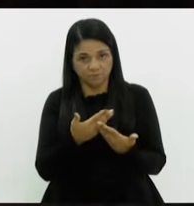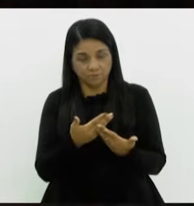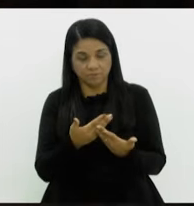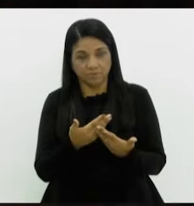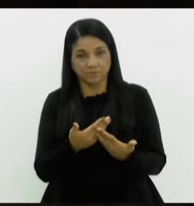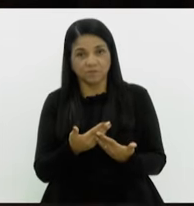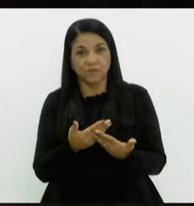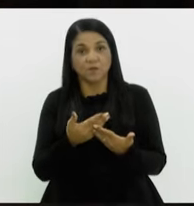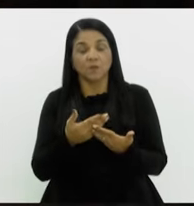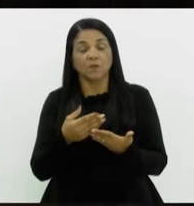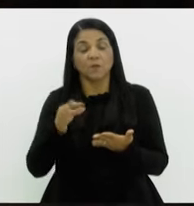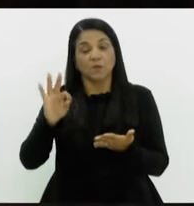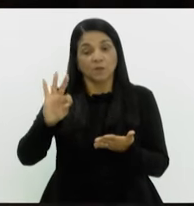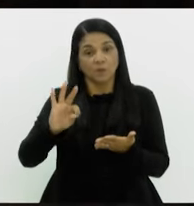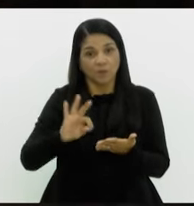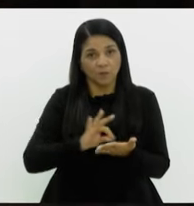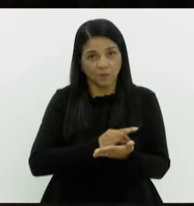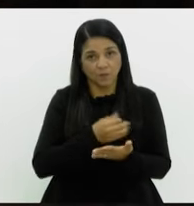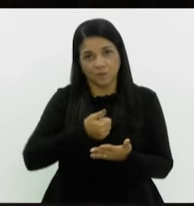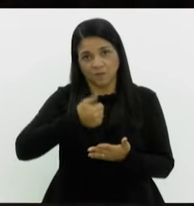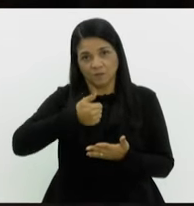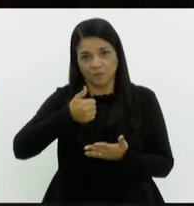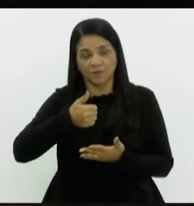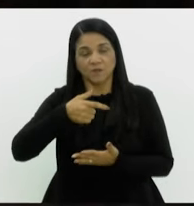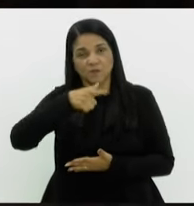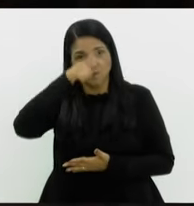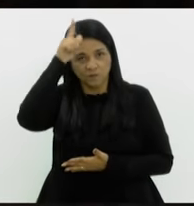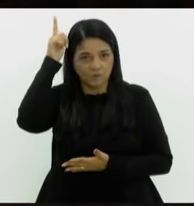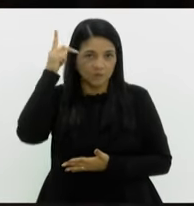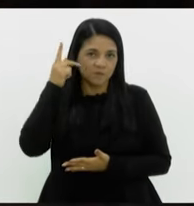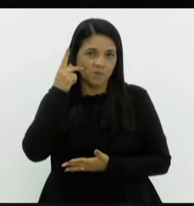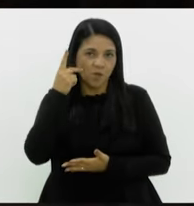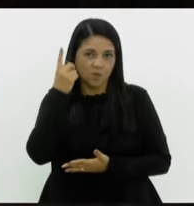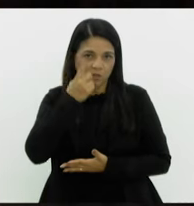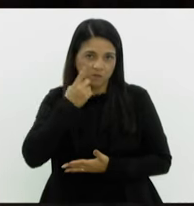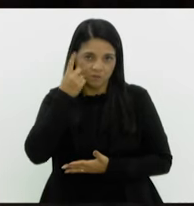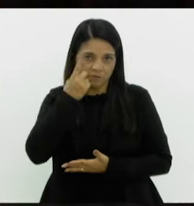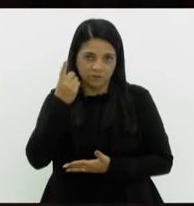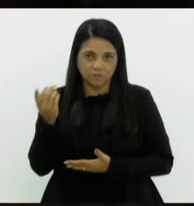orador, nosso nobre deputado Luiz Paulo da Rocha.